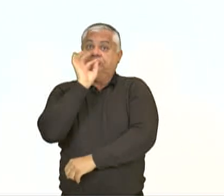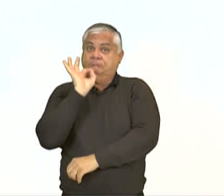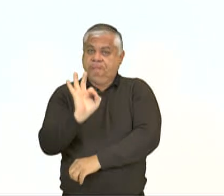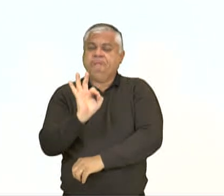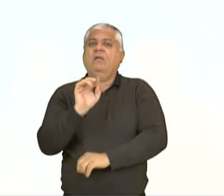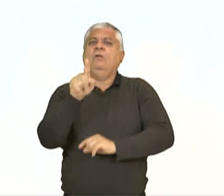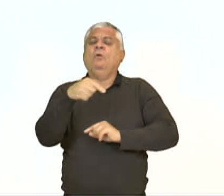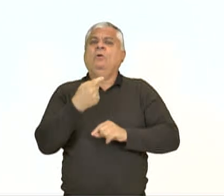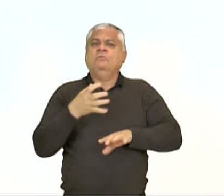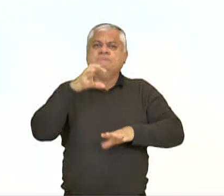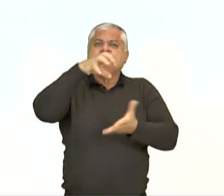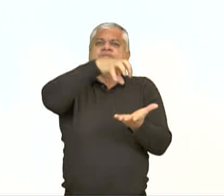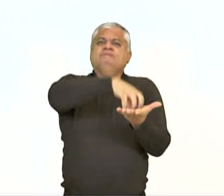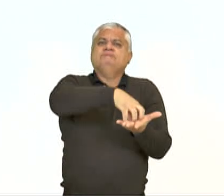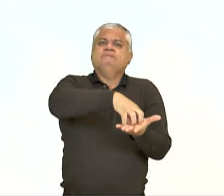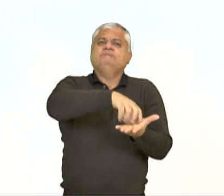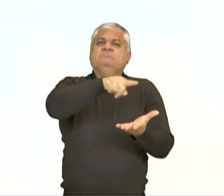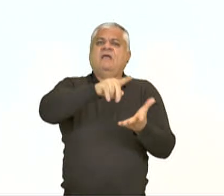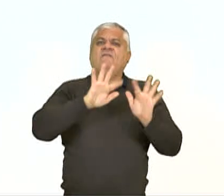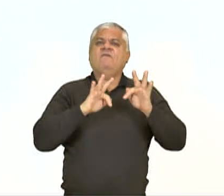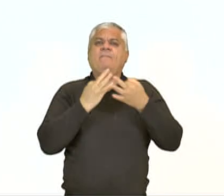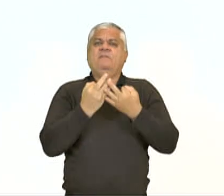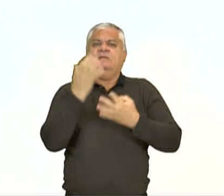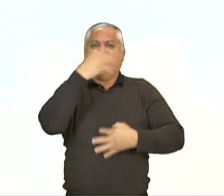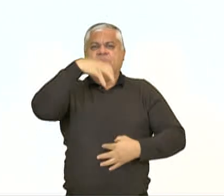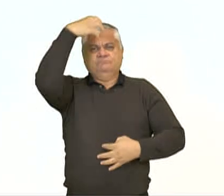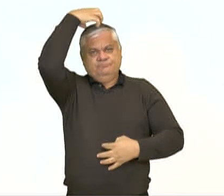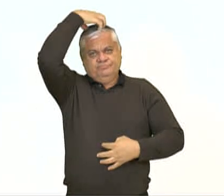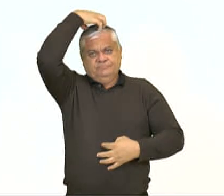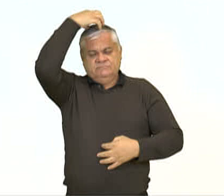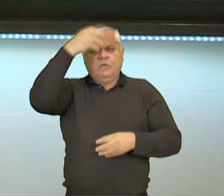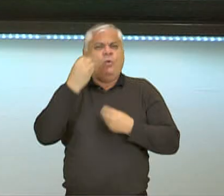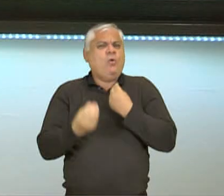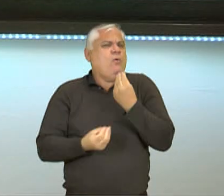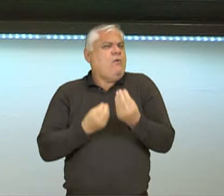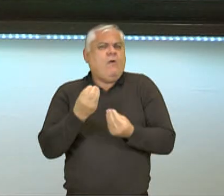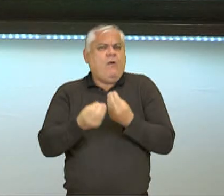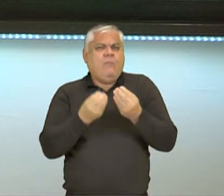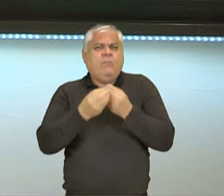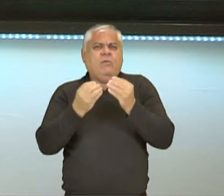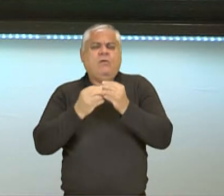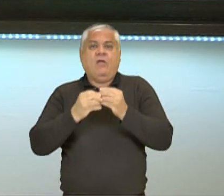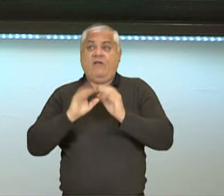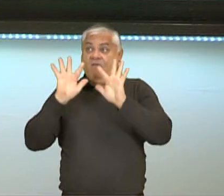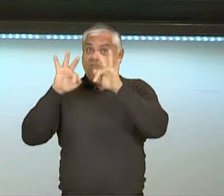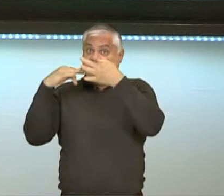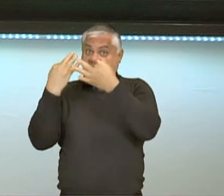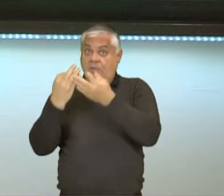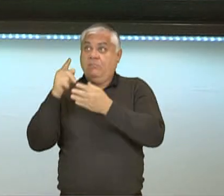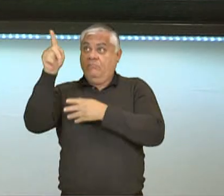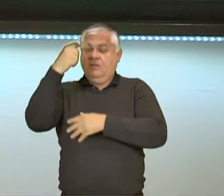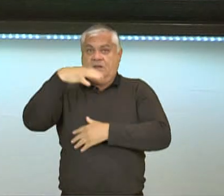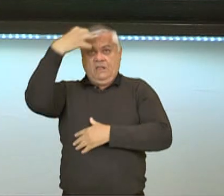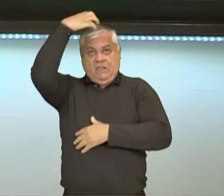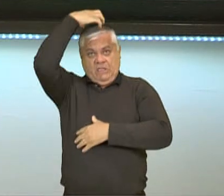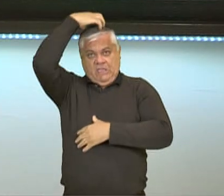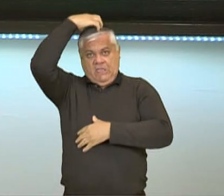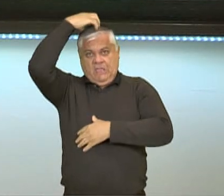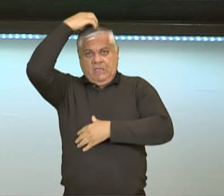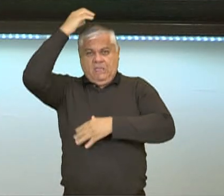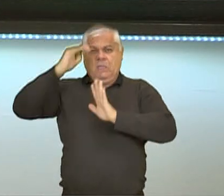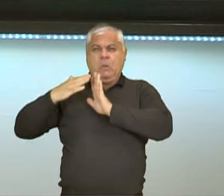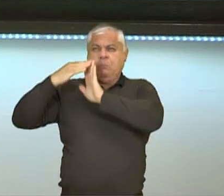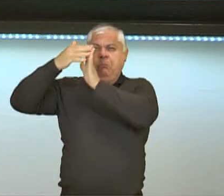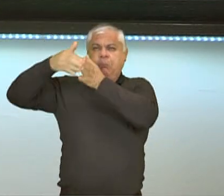com o estabelecimento da família real. Como é que a vinda da família real portuguesa e da corte